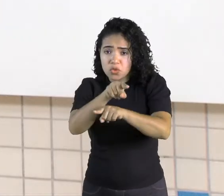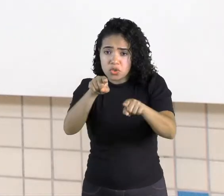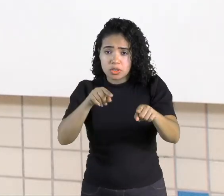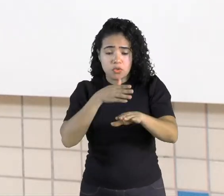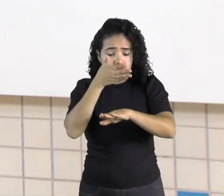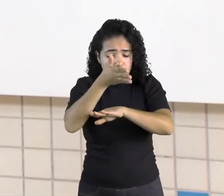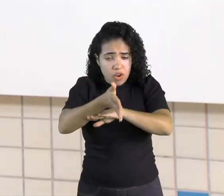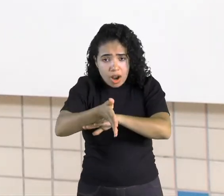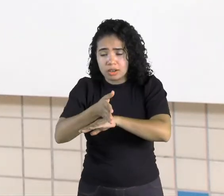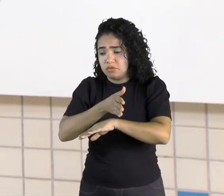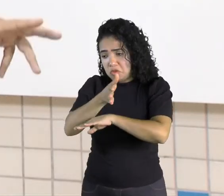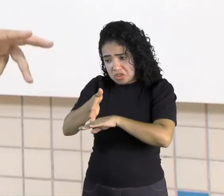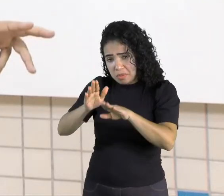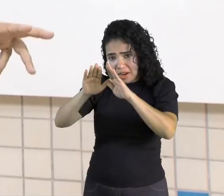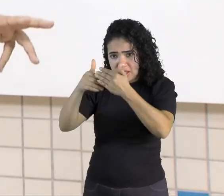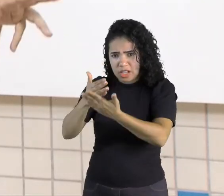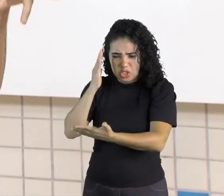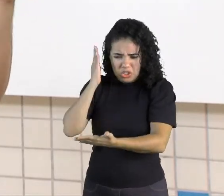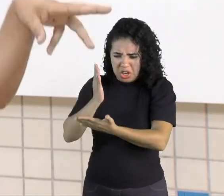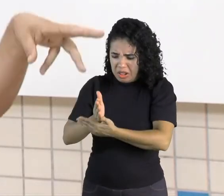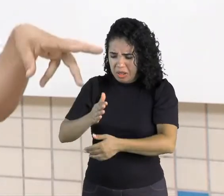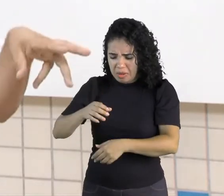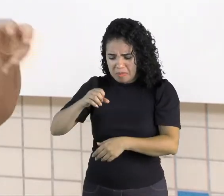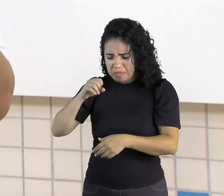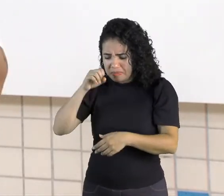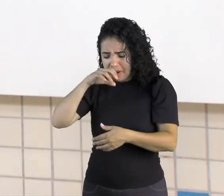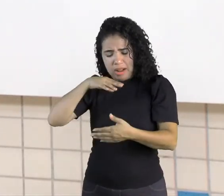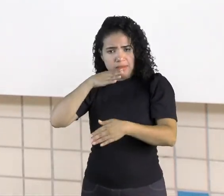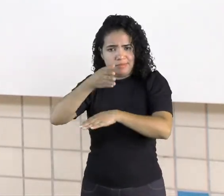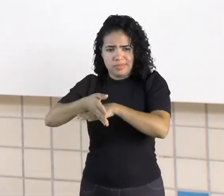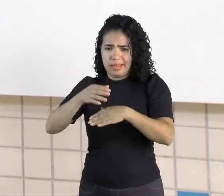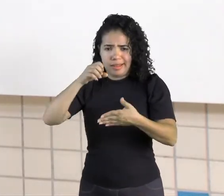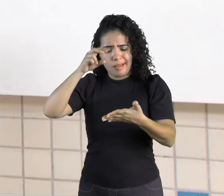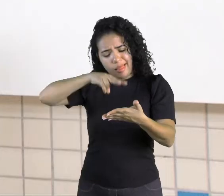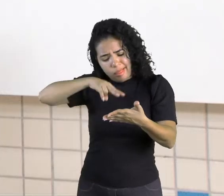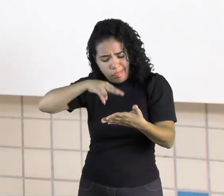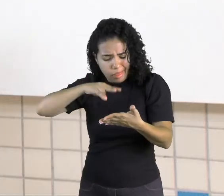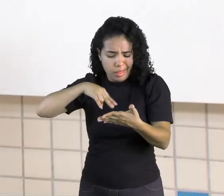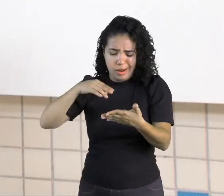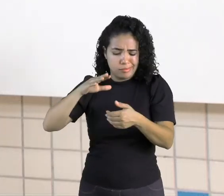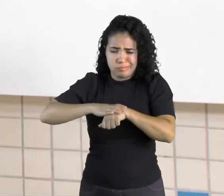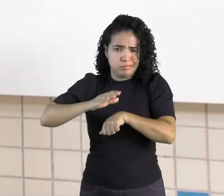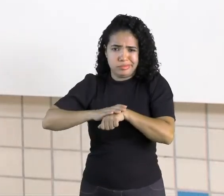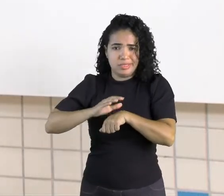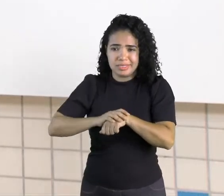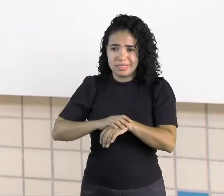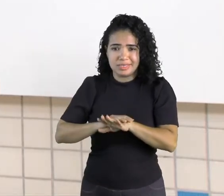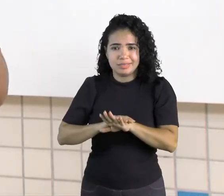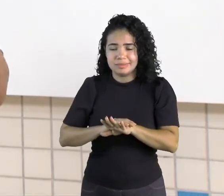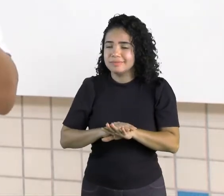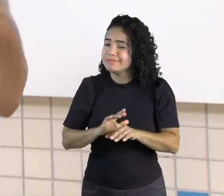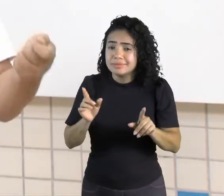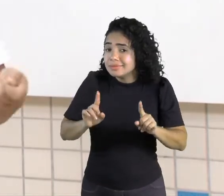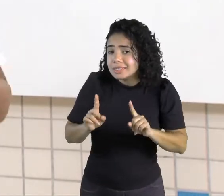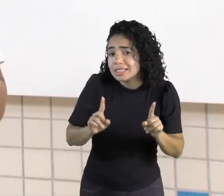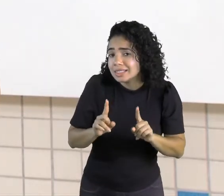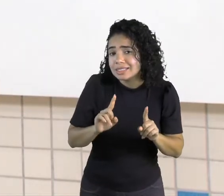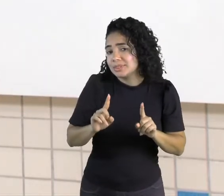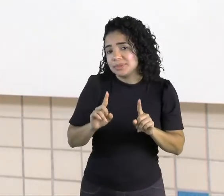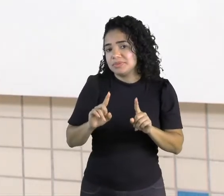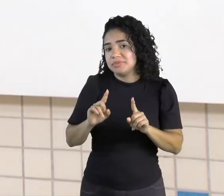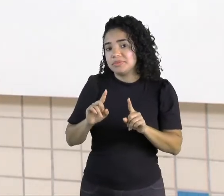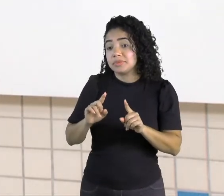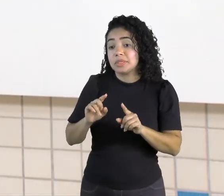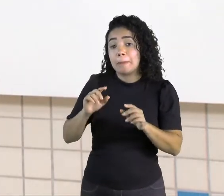para a escola, você não ia direto para uma sala de aula e já abrir o livro e responder o que tinha